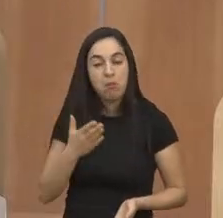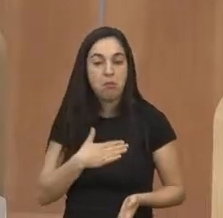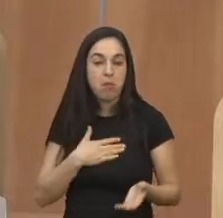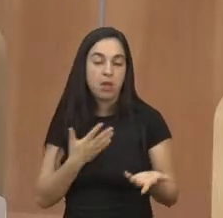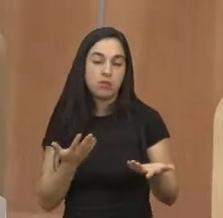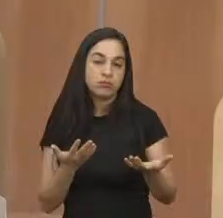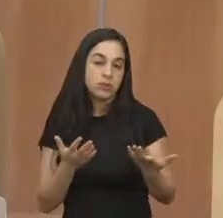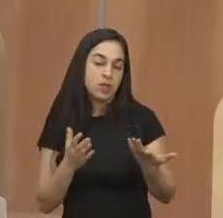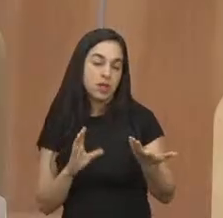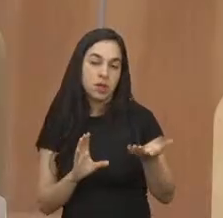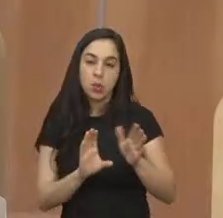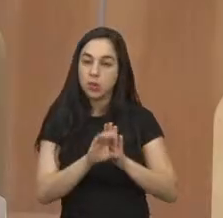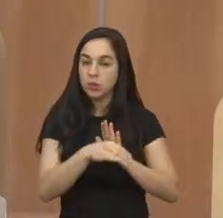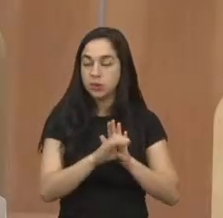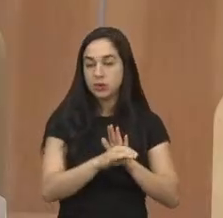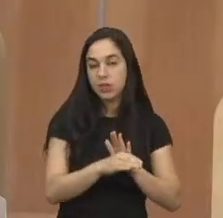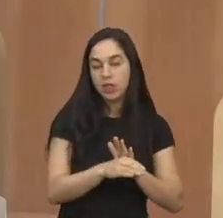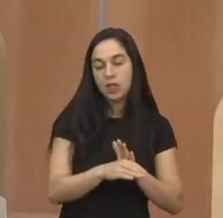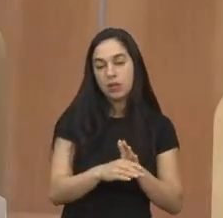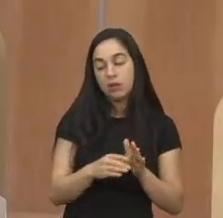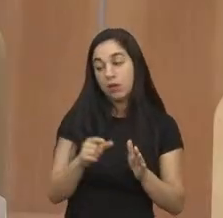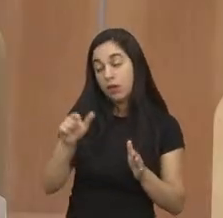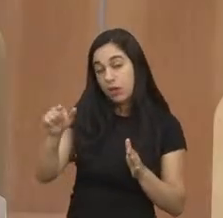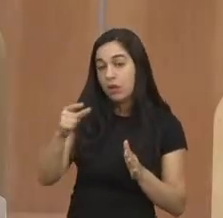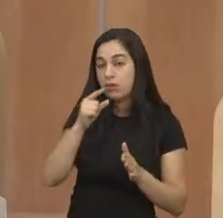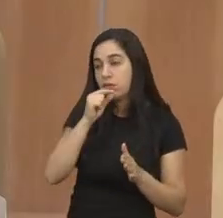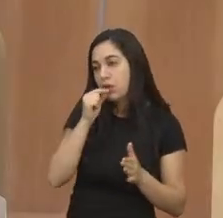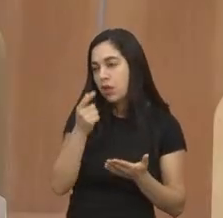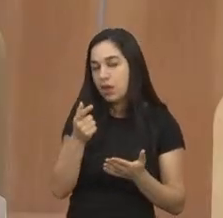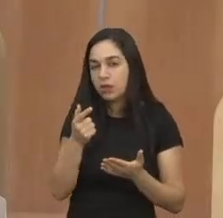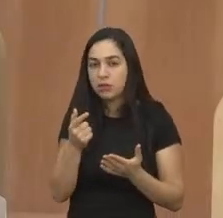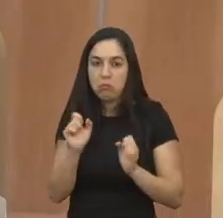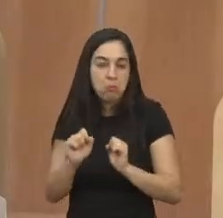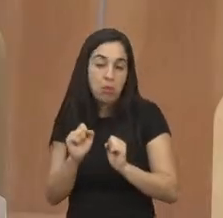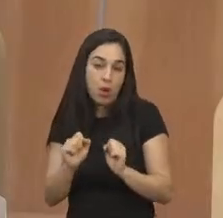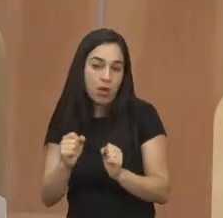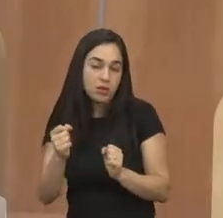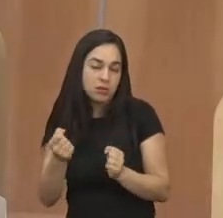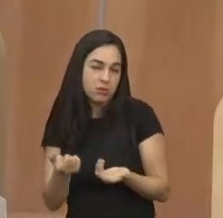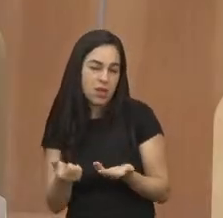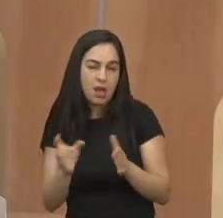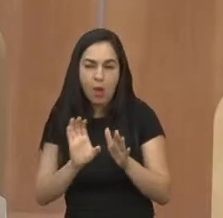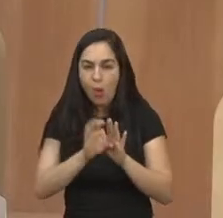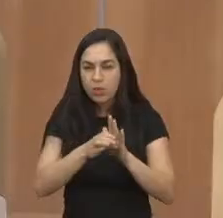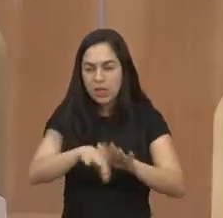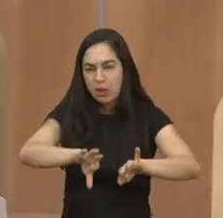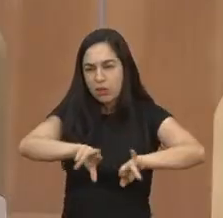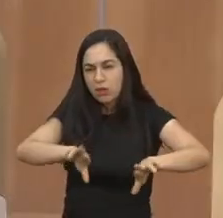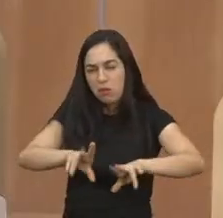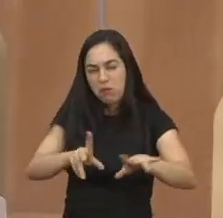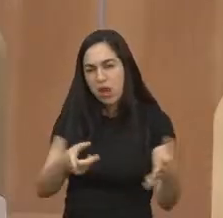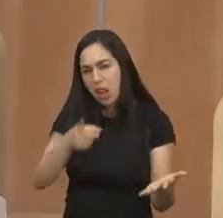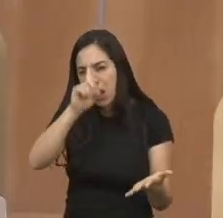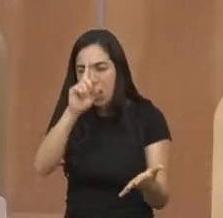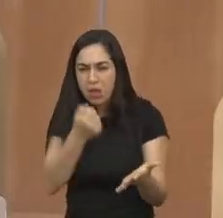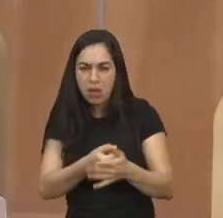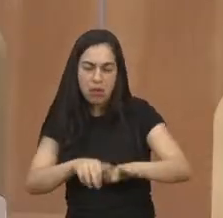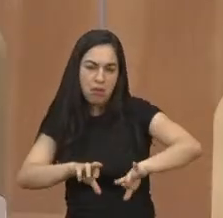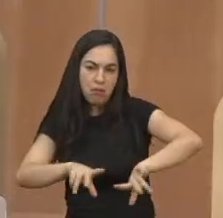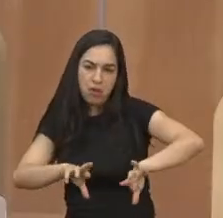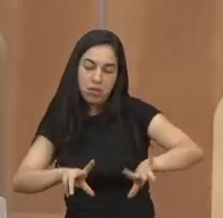outra forma. E por isso que nós temos daí esse arcabouço jurídico, através das